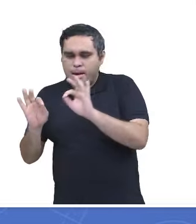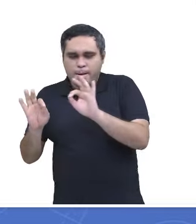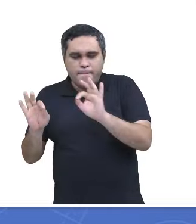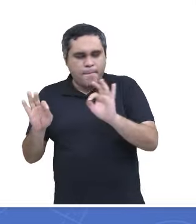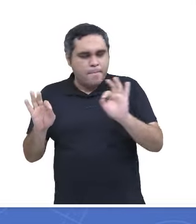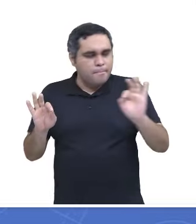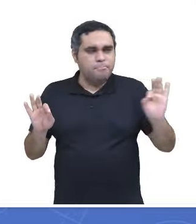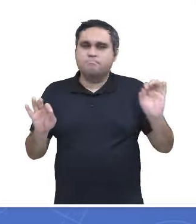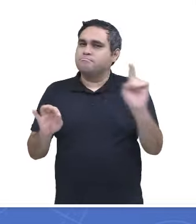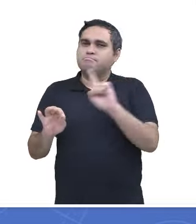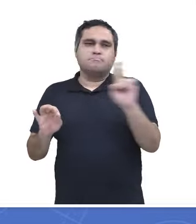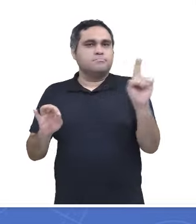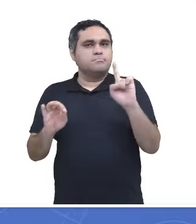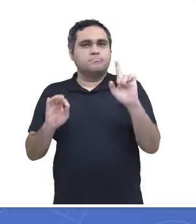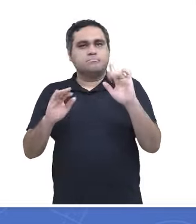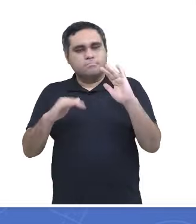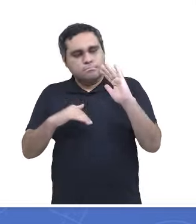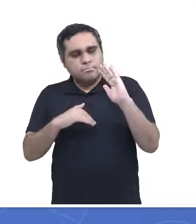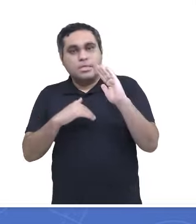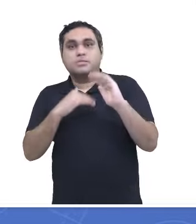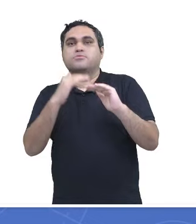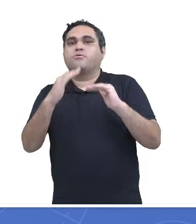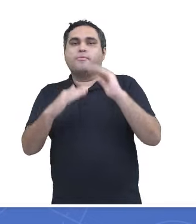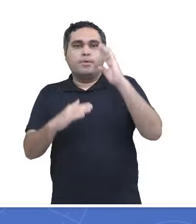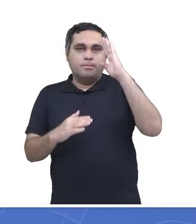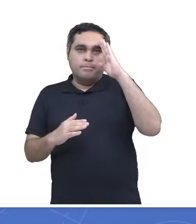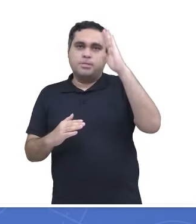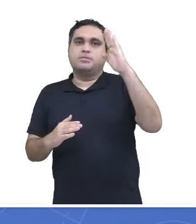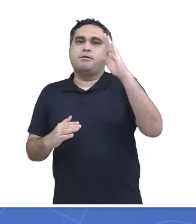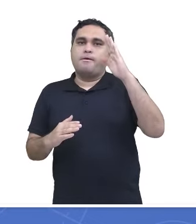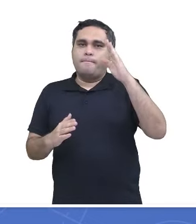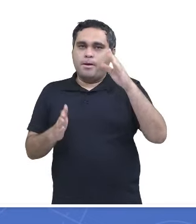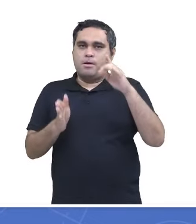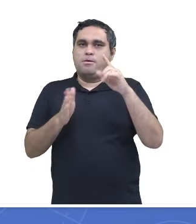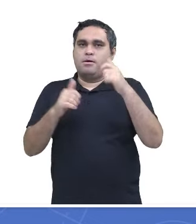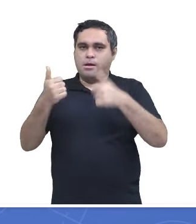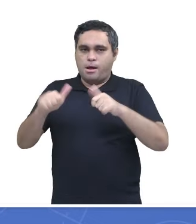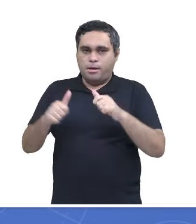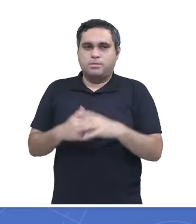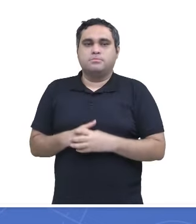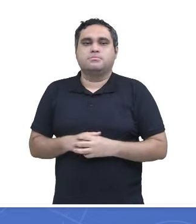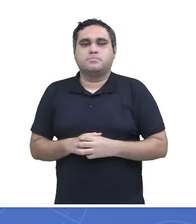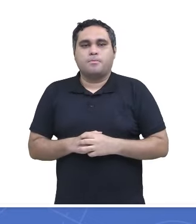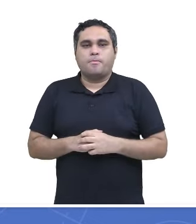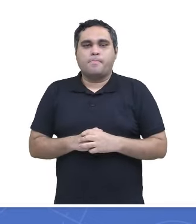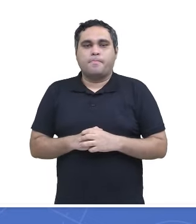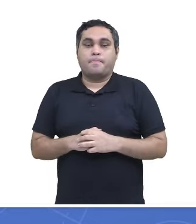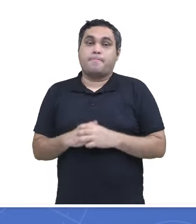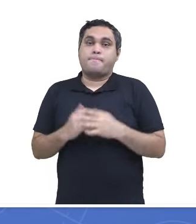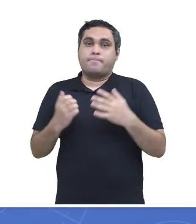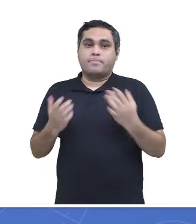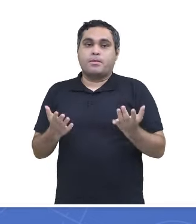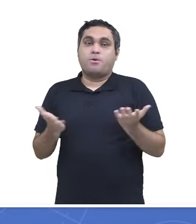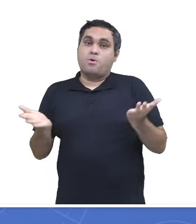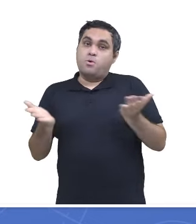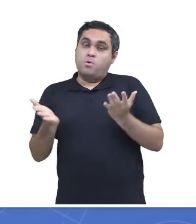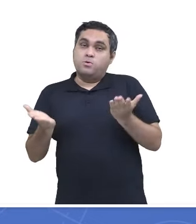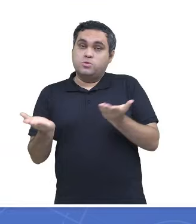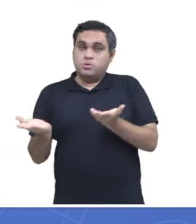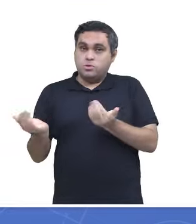linearidade, não é isso? Não quis sair a palavra. Então vamos lá. Os jovens hoje,